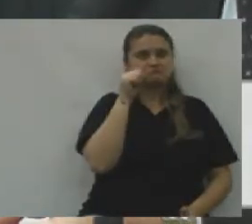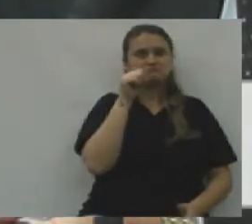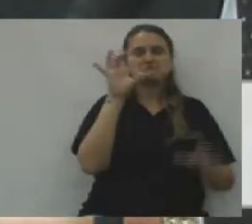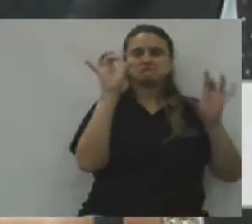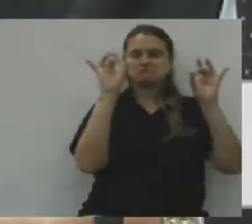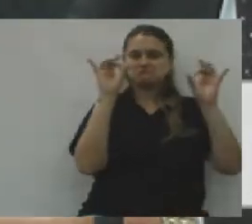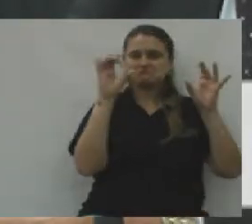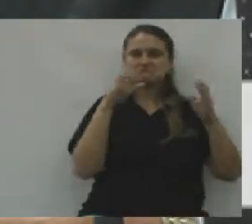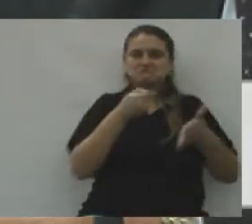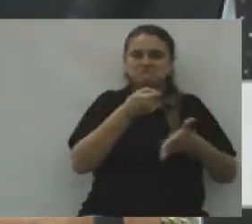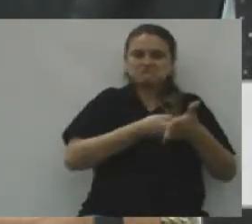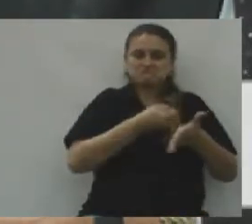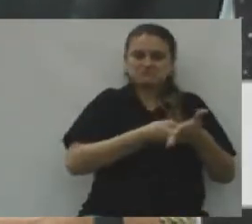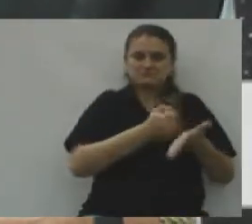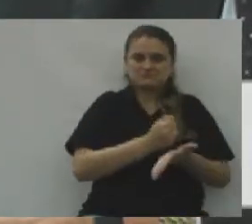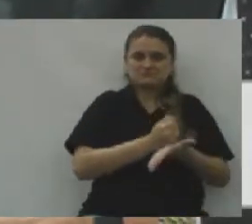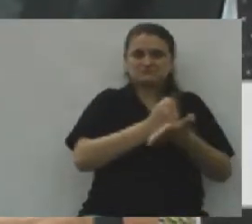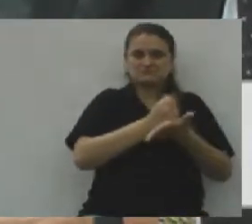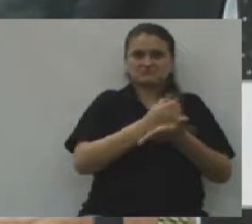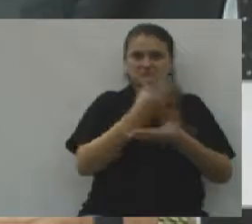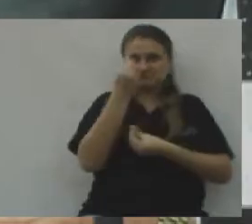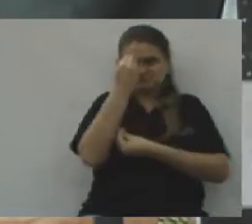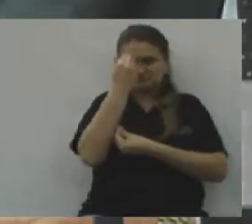e apoiadora. Muito obrigado.